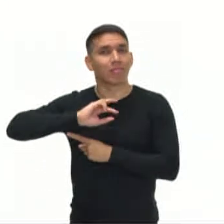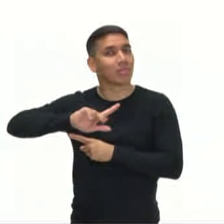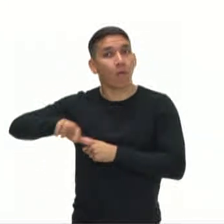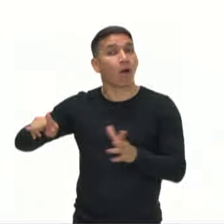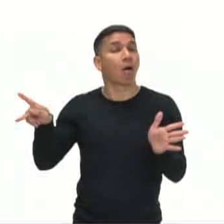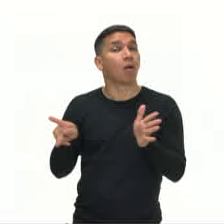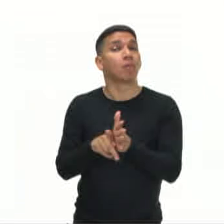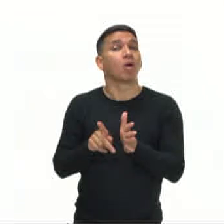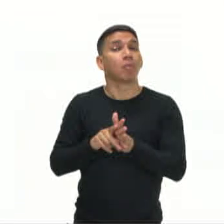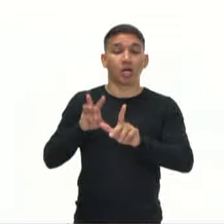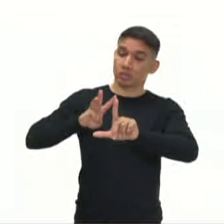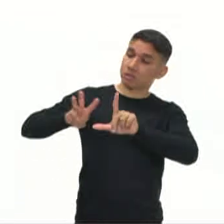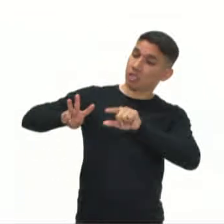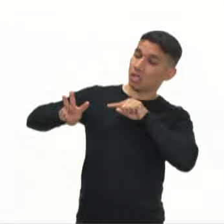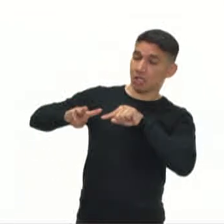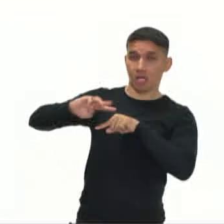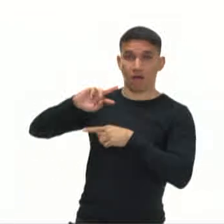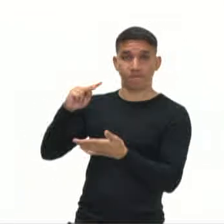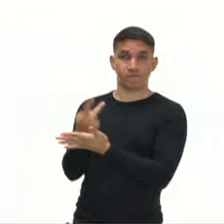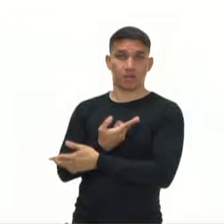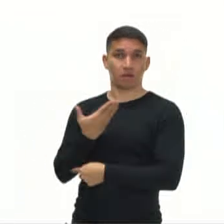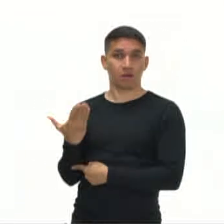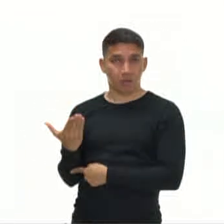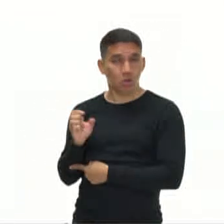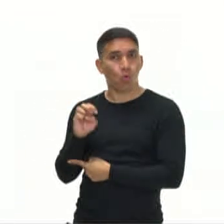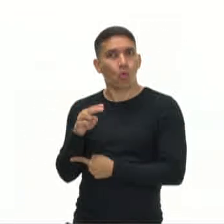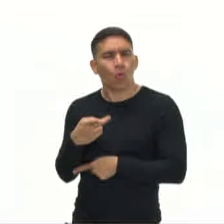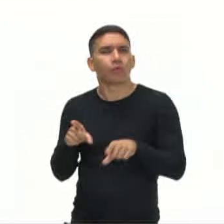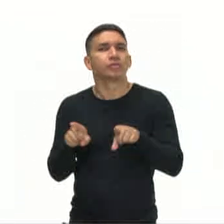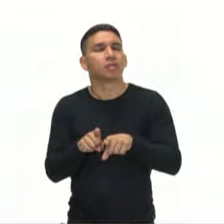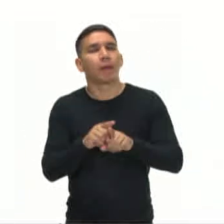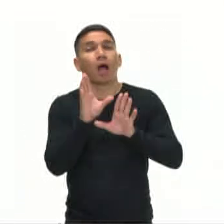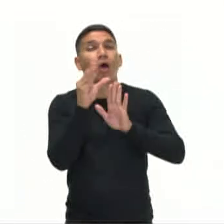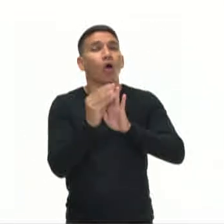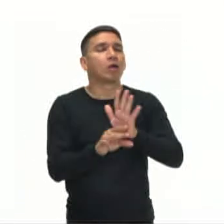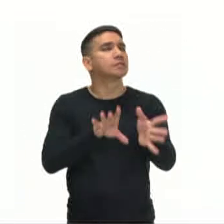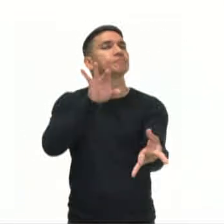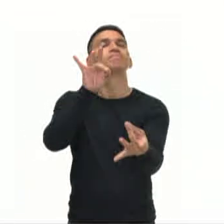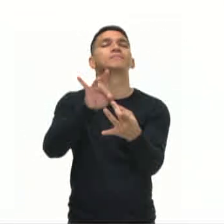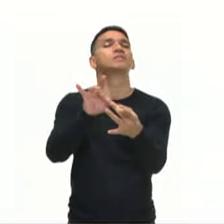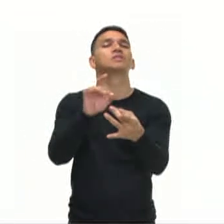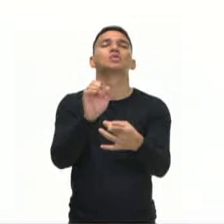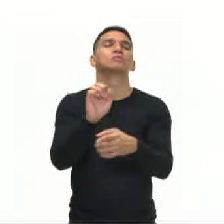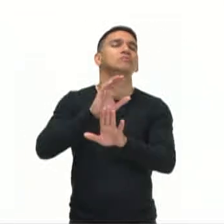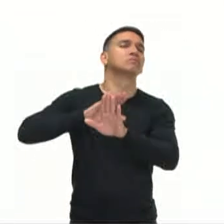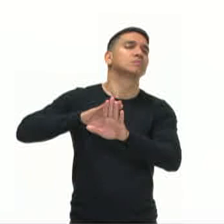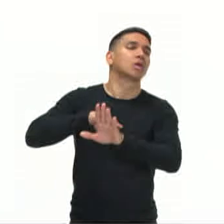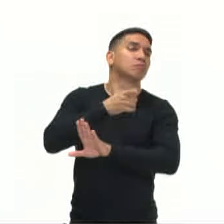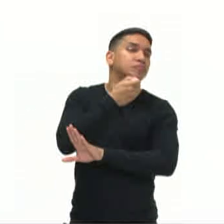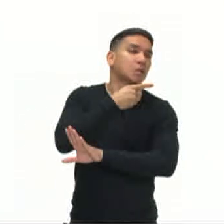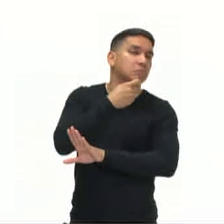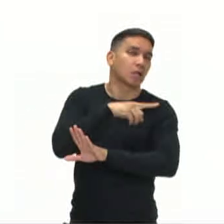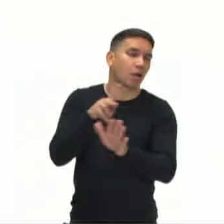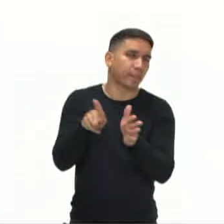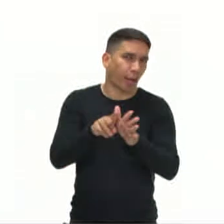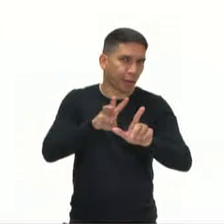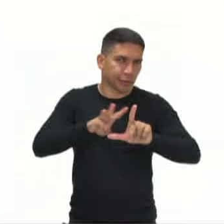de um site de notícias falsas ou um conteúdo exclusivamente humorístico, como o site